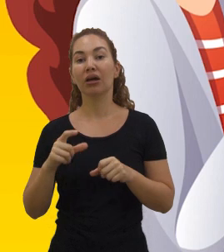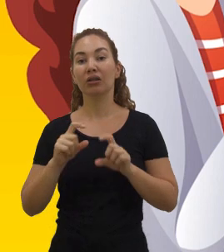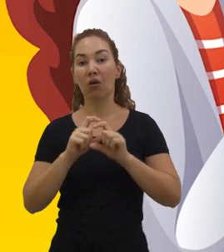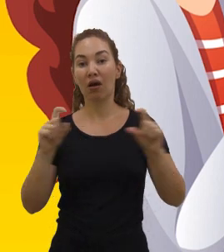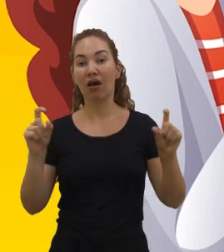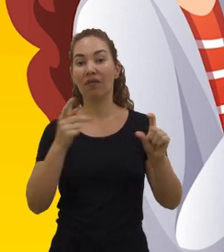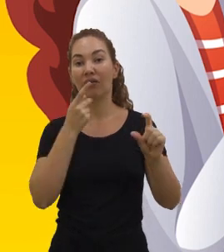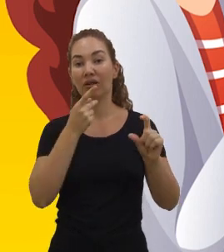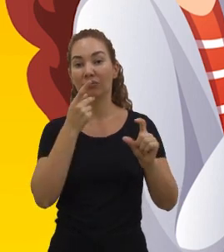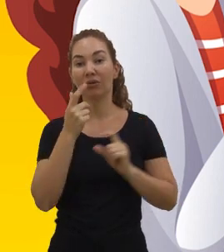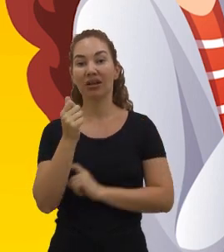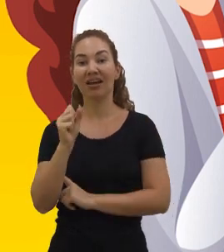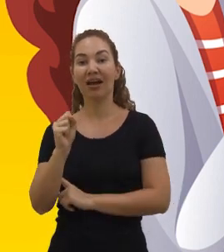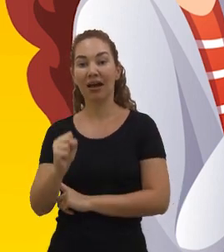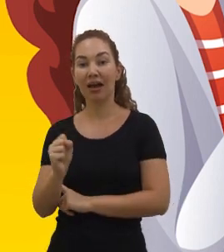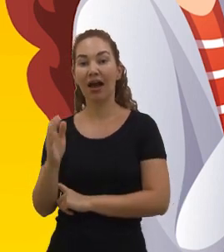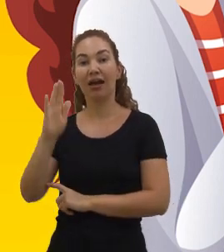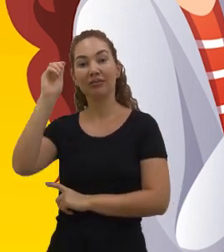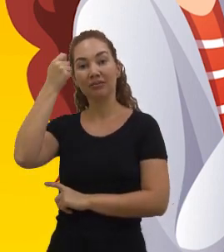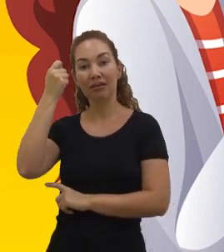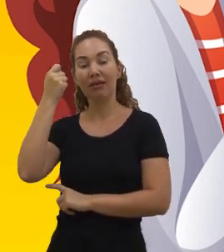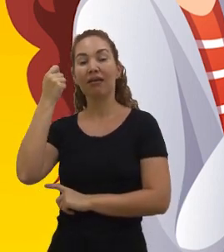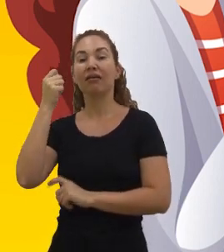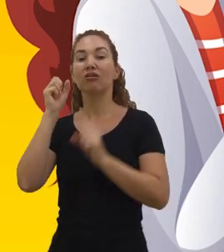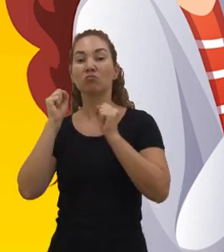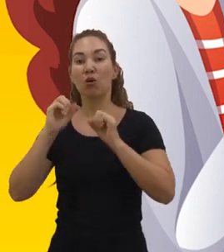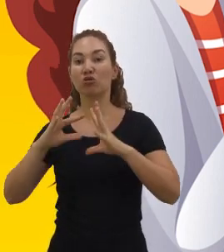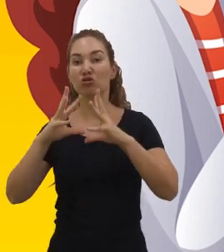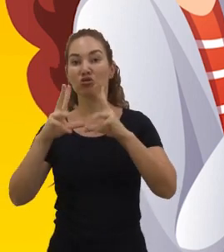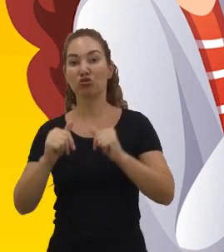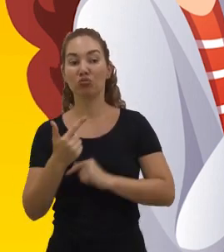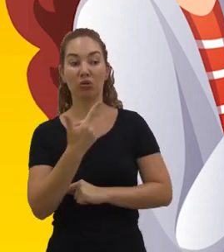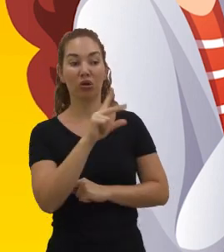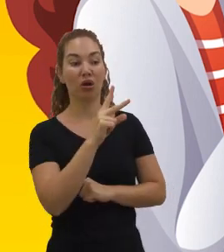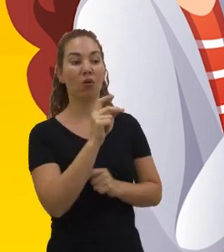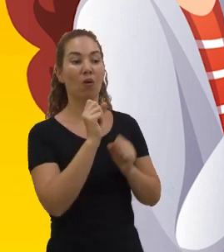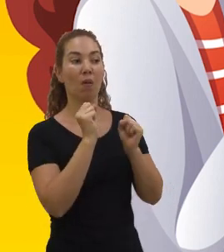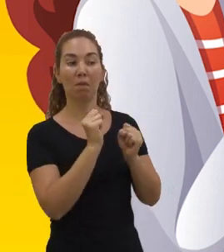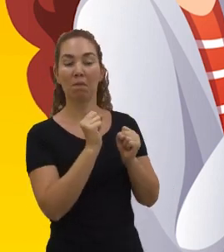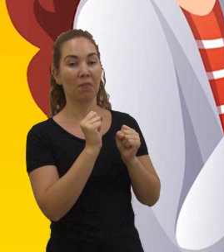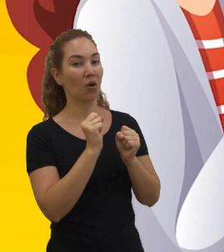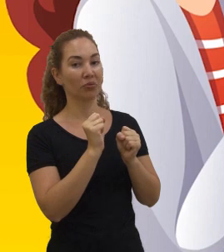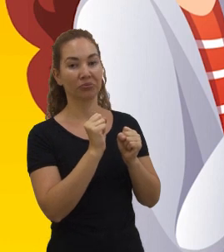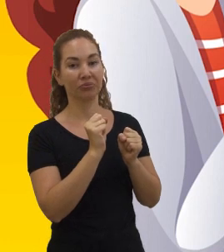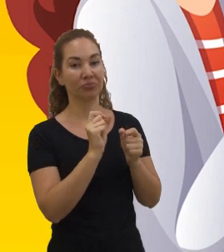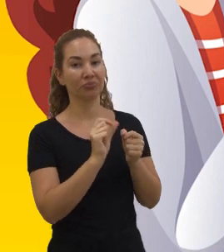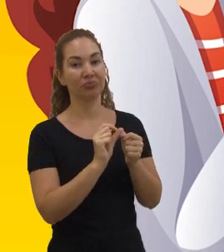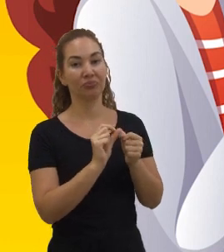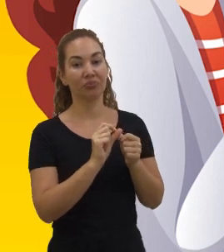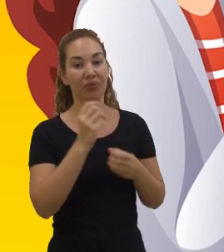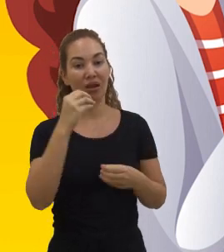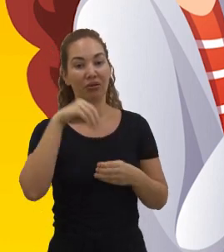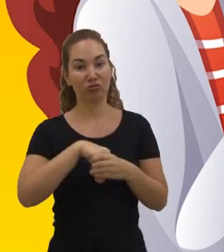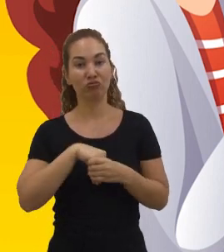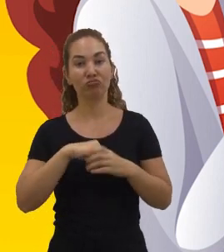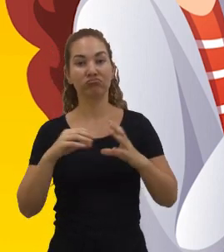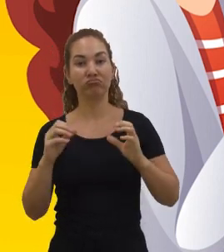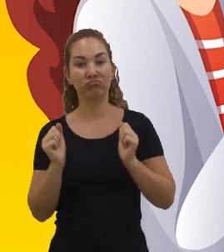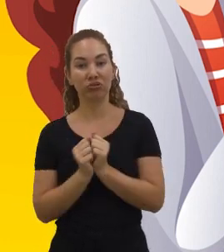explícita que com as negras pode tudo e com as demais não se pode fazer o mesmo. E no tudo está incluso